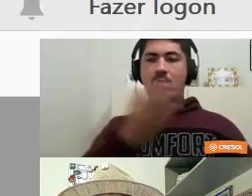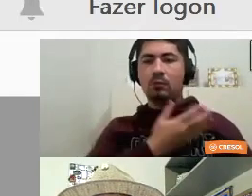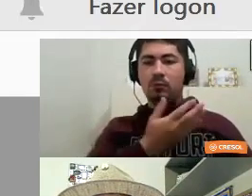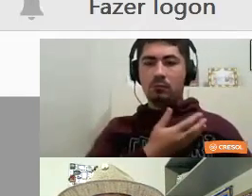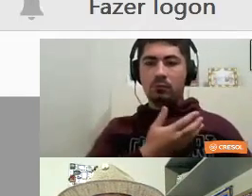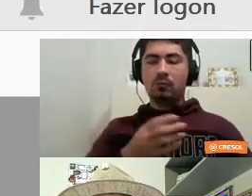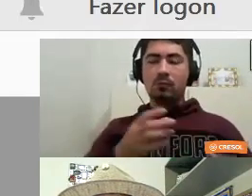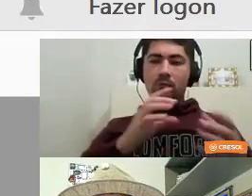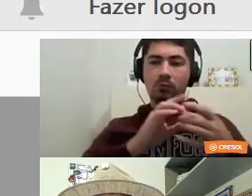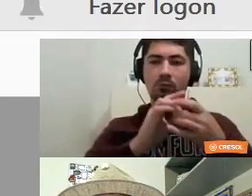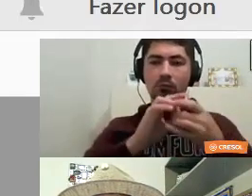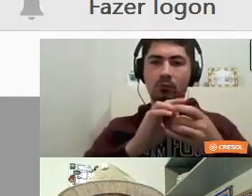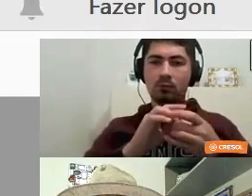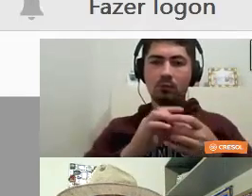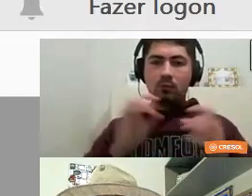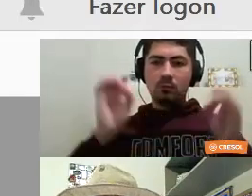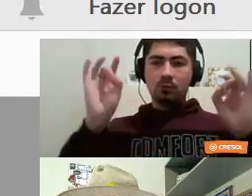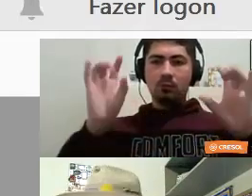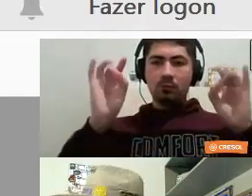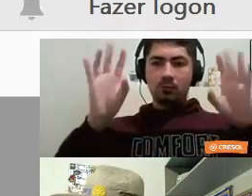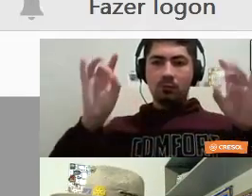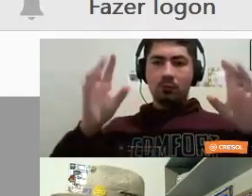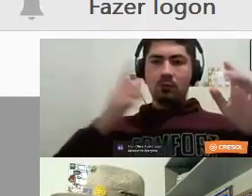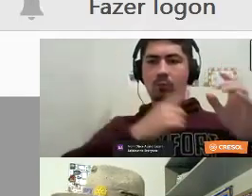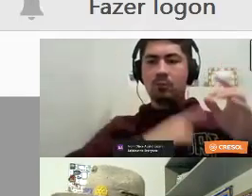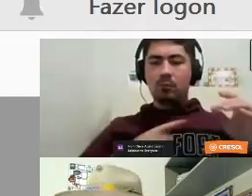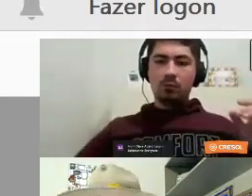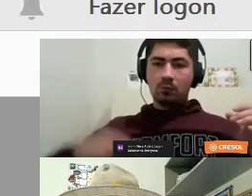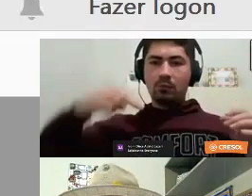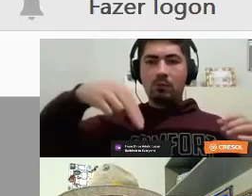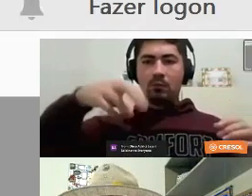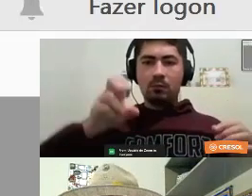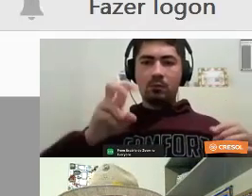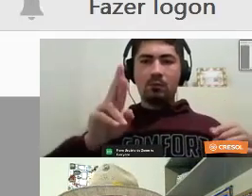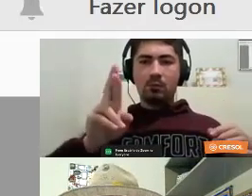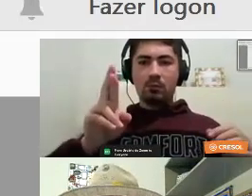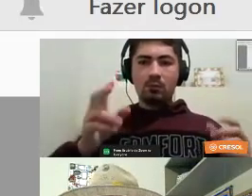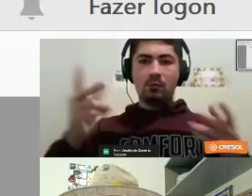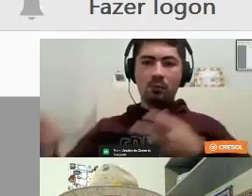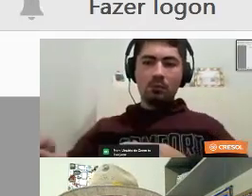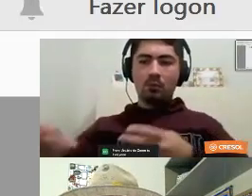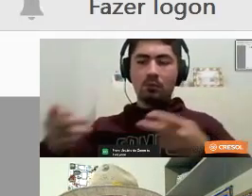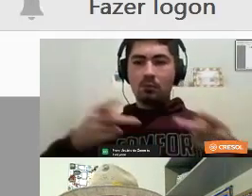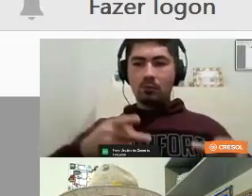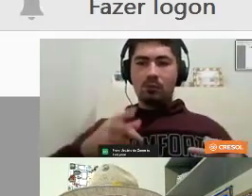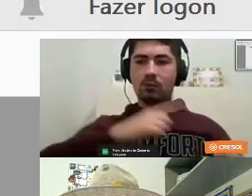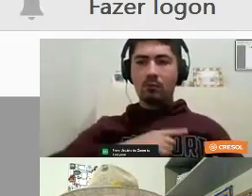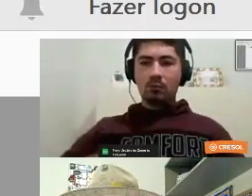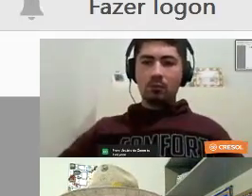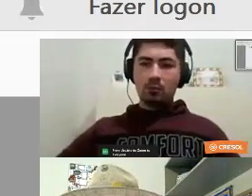companheiro, em especial o nosso governador Neve Urio e o nosso convidado, governador